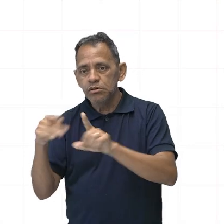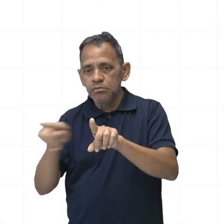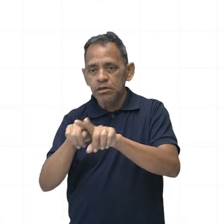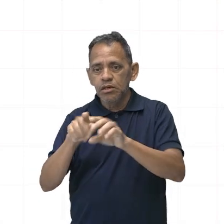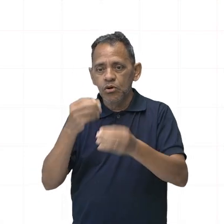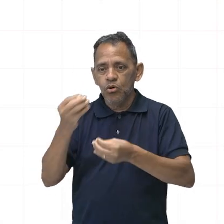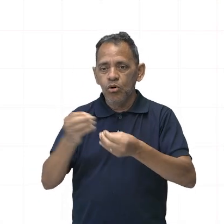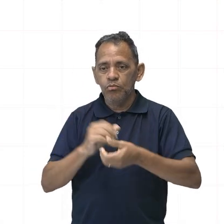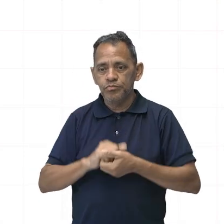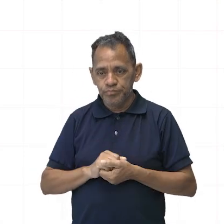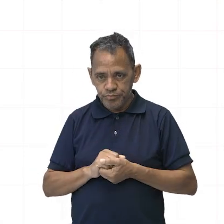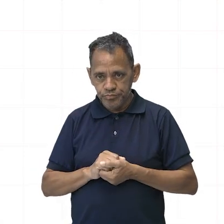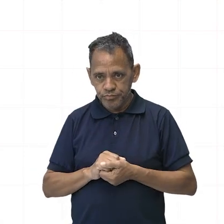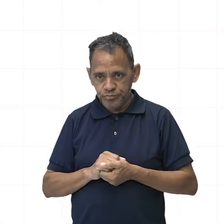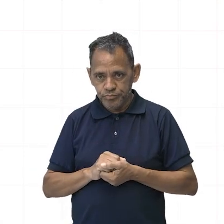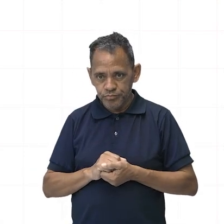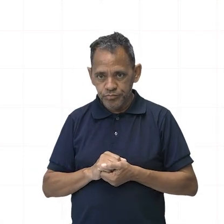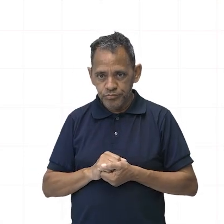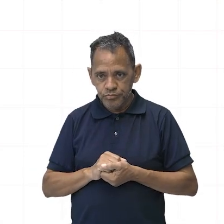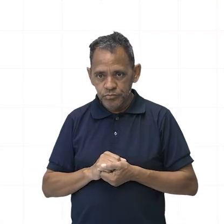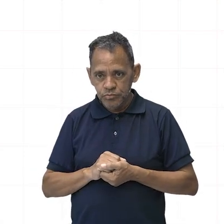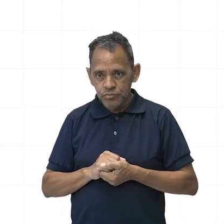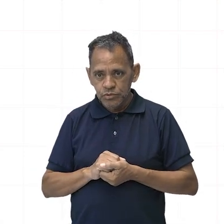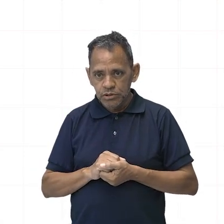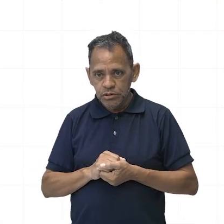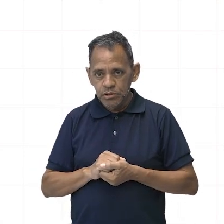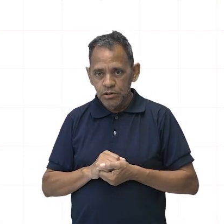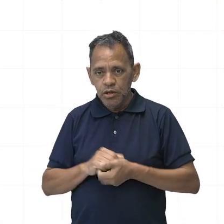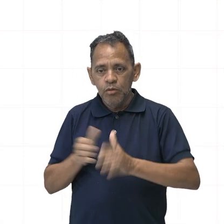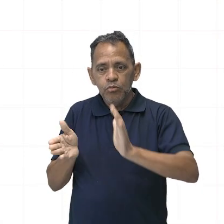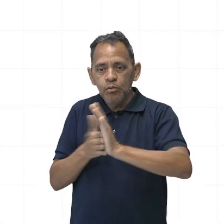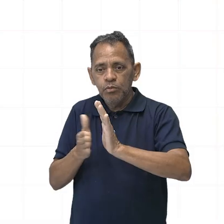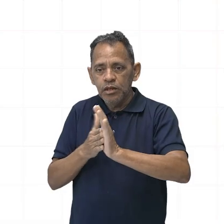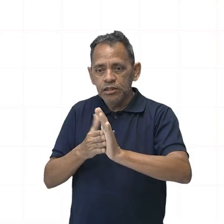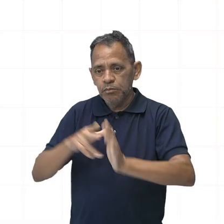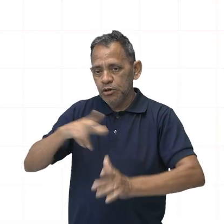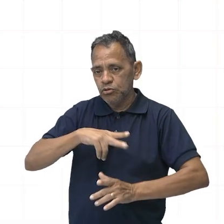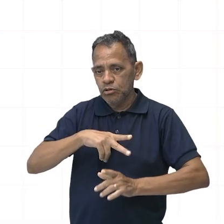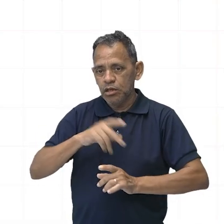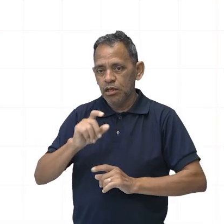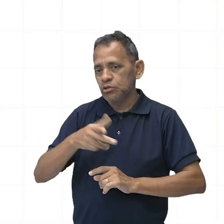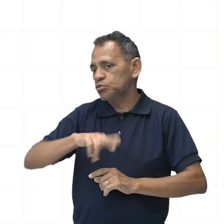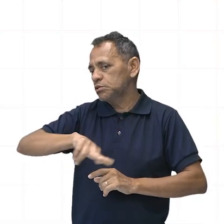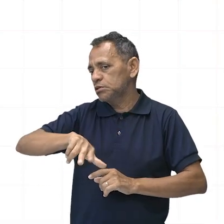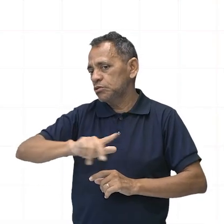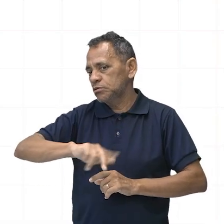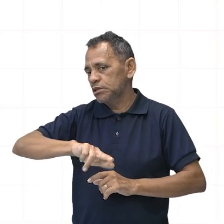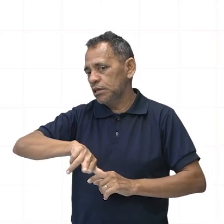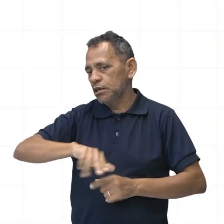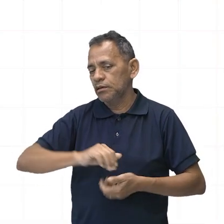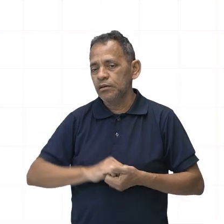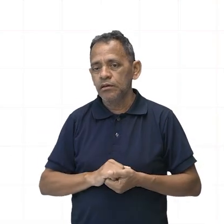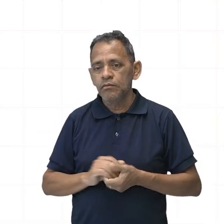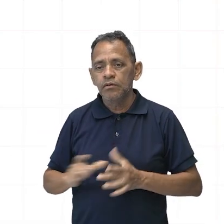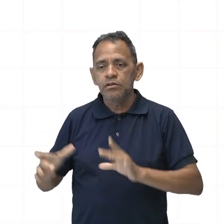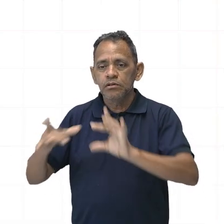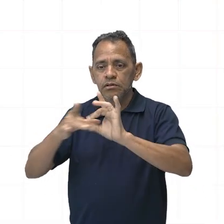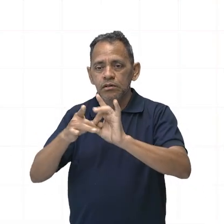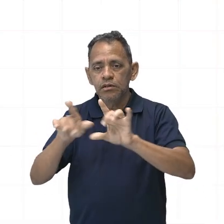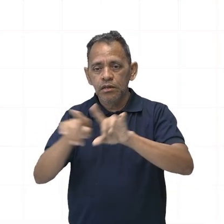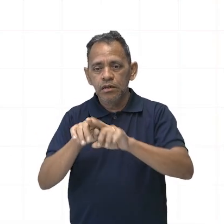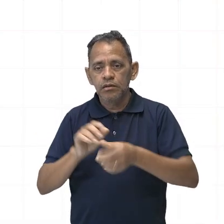produção, em vez de ter uma propriedade privada, né? A propriedade privada, ela vai estar ligada ao